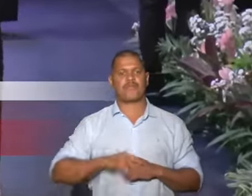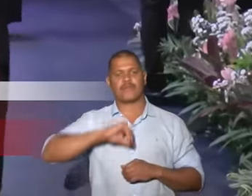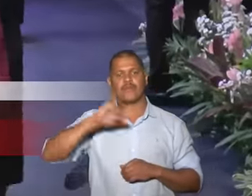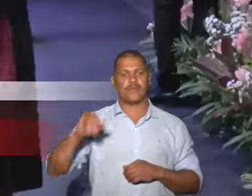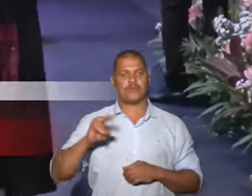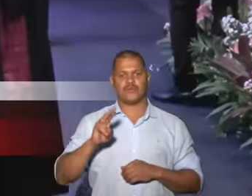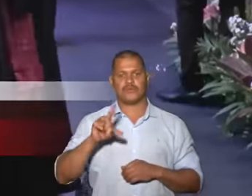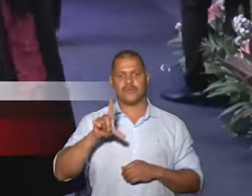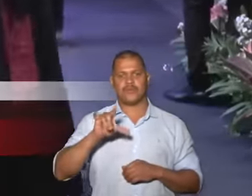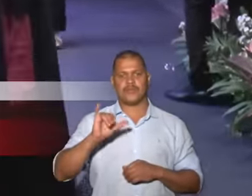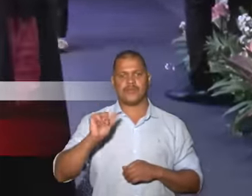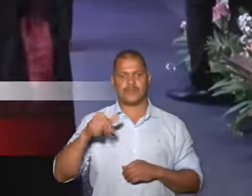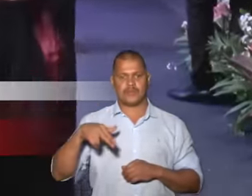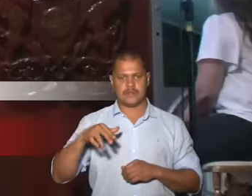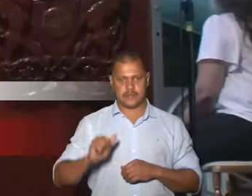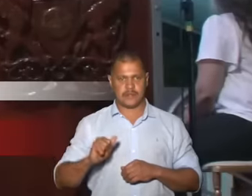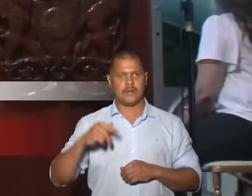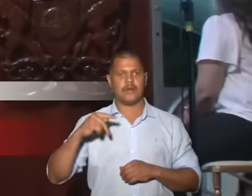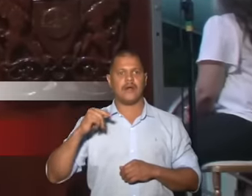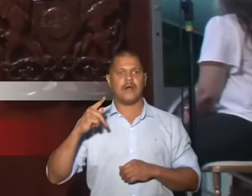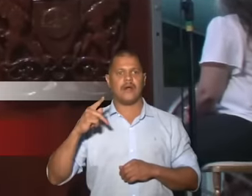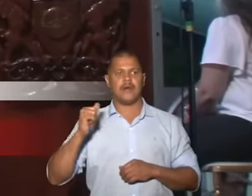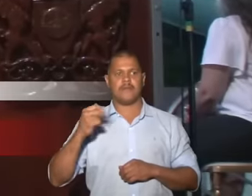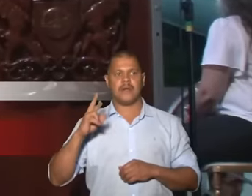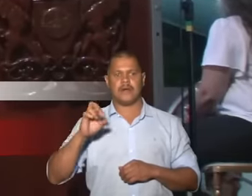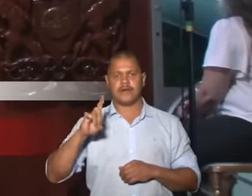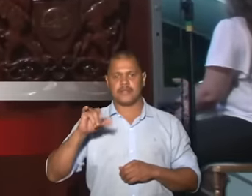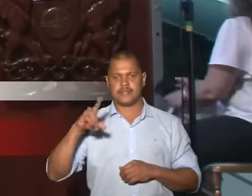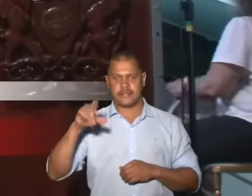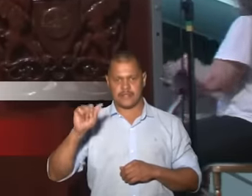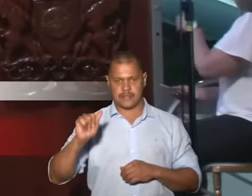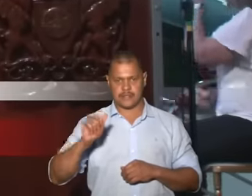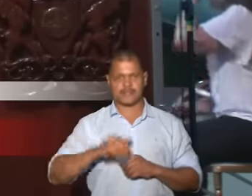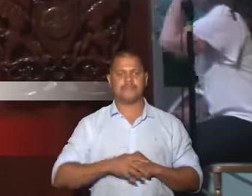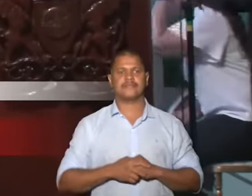Juliana Aparecida Nicolau.